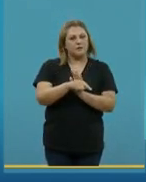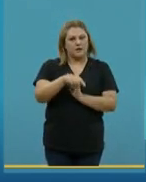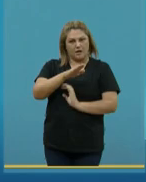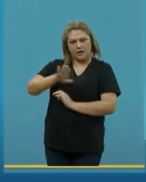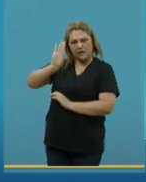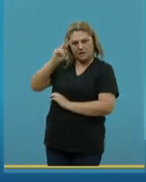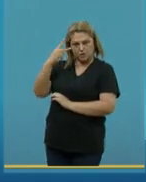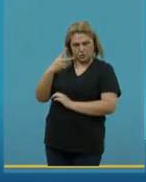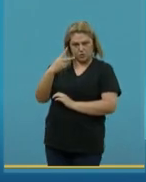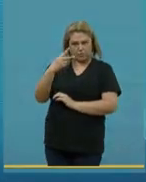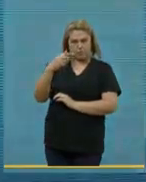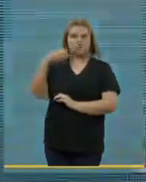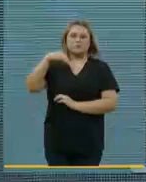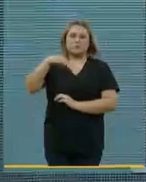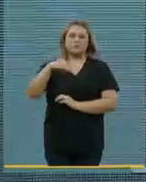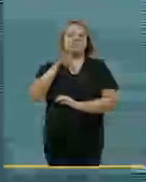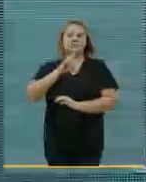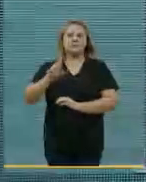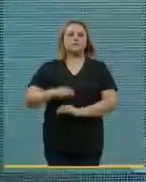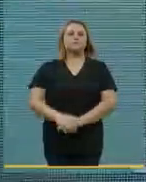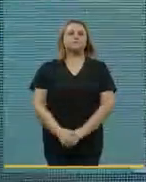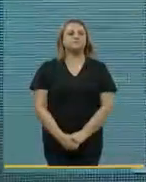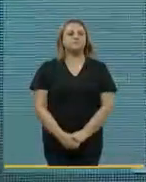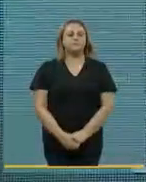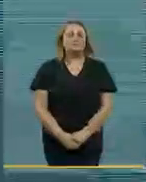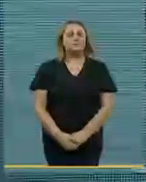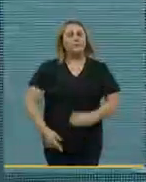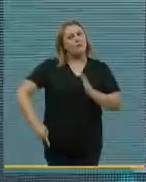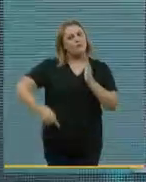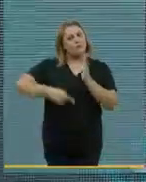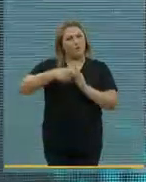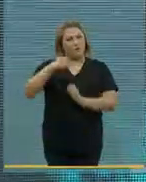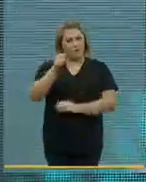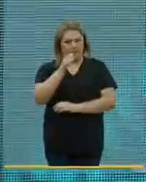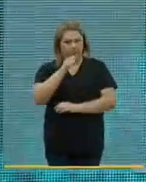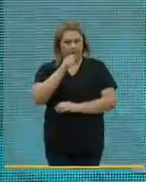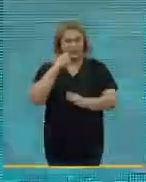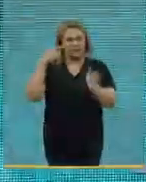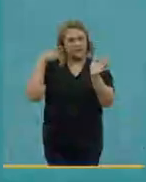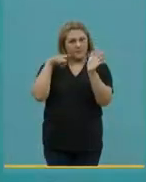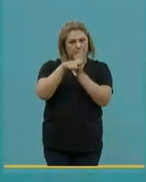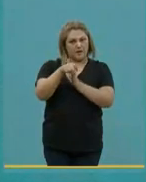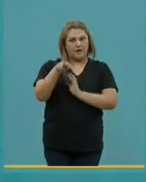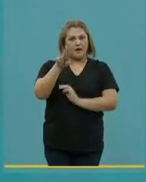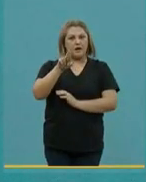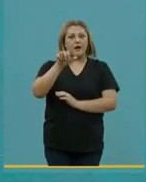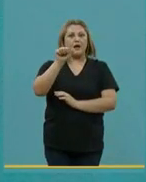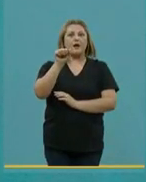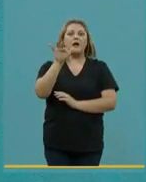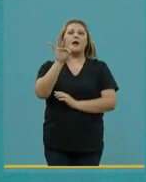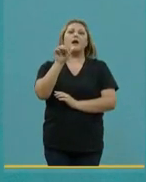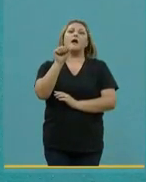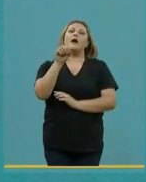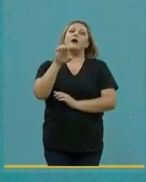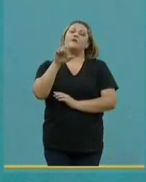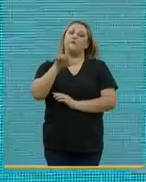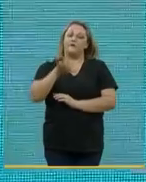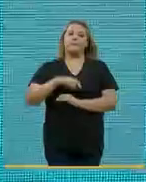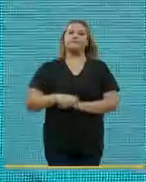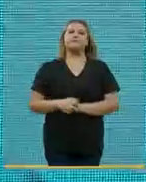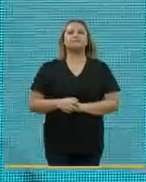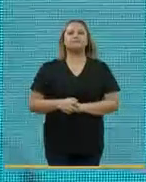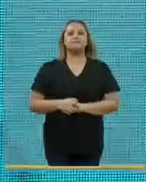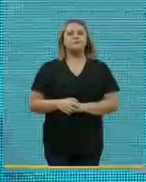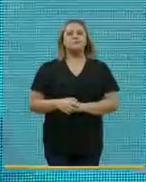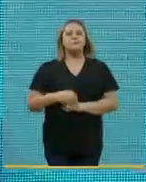responder o primeiro jornalista a perguntar se era rafael rodrigues da rede aparecida de rádio e ele